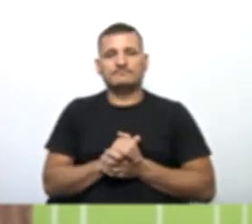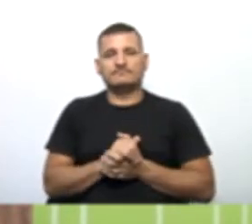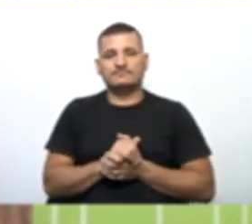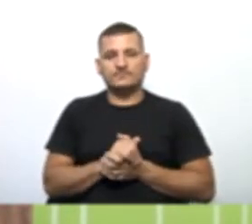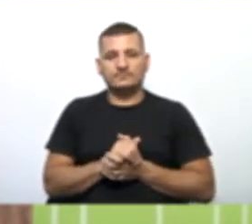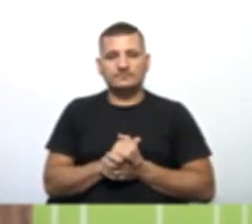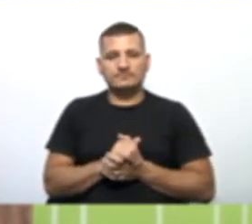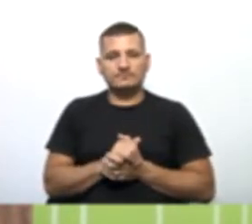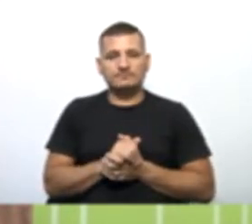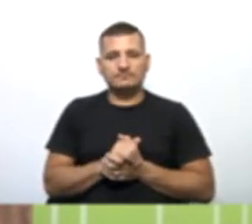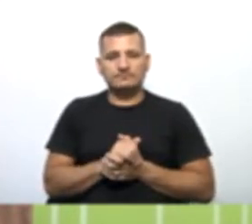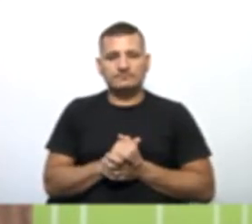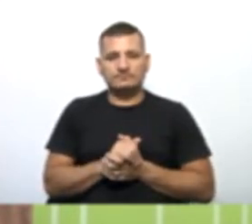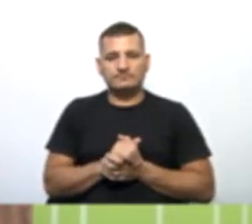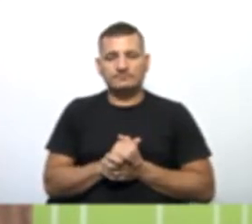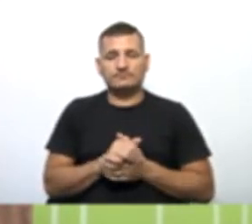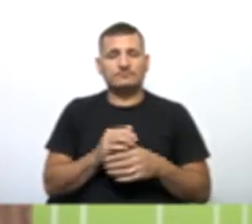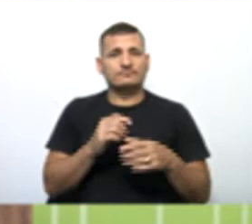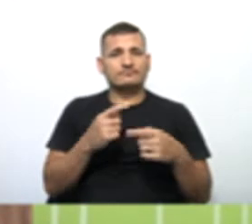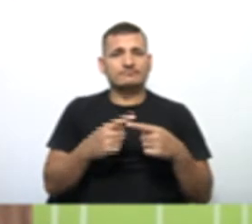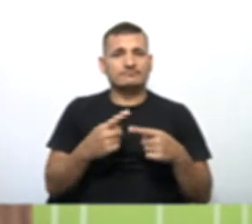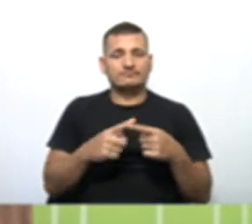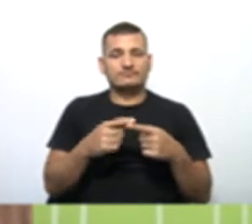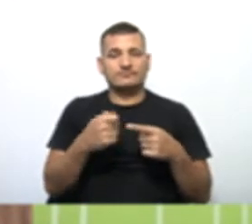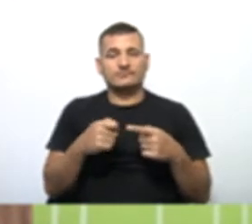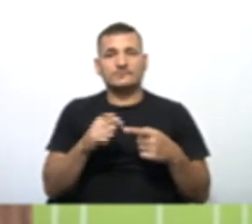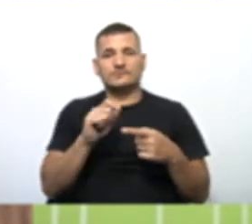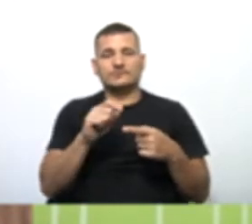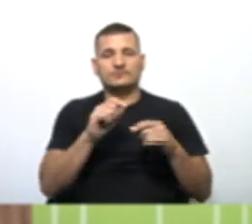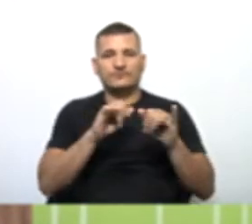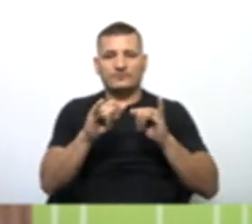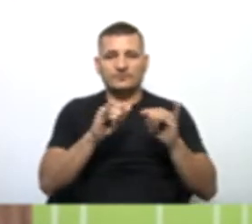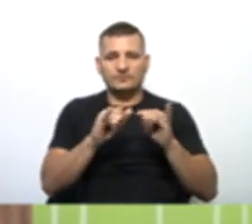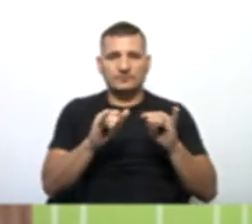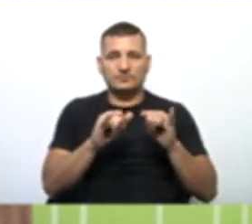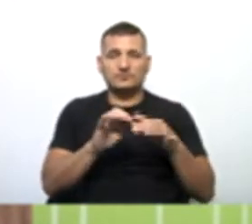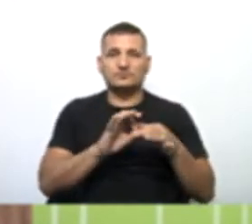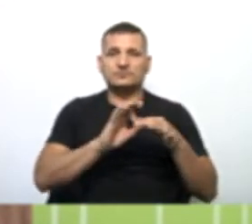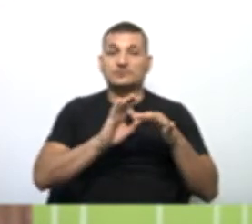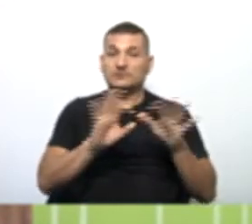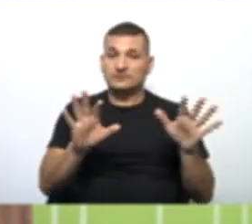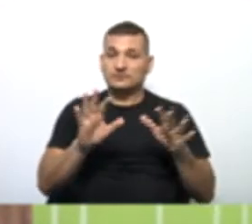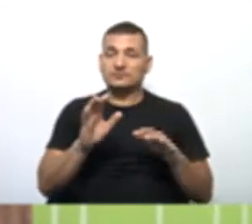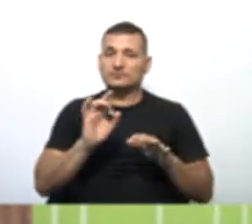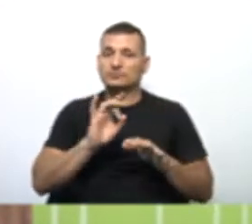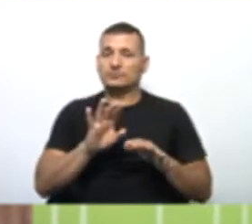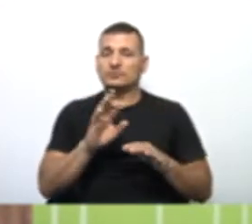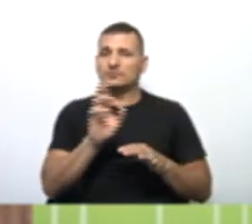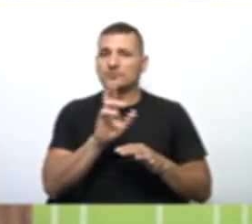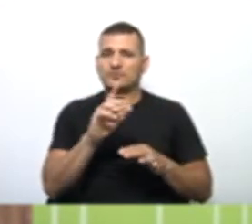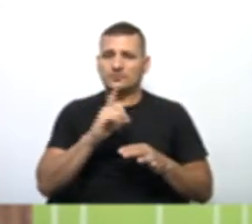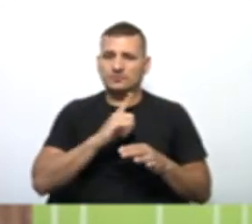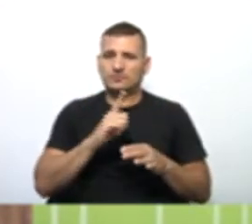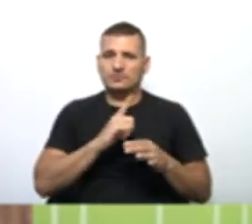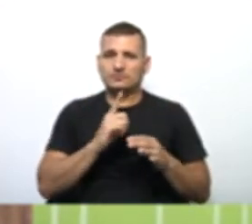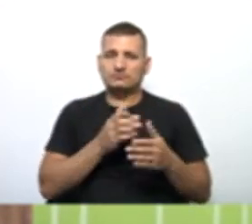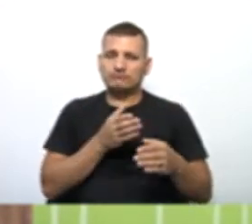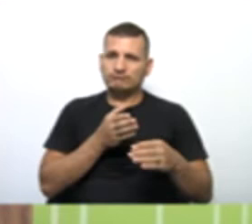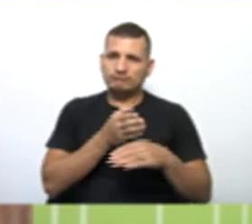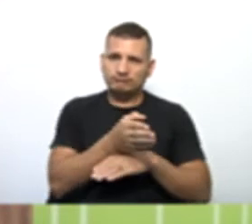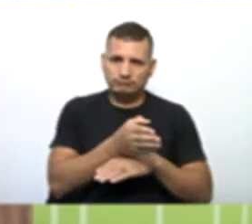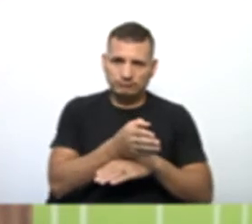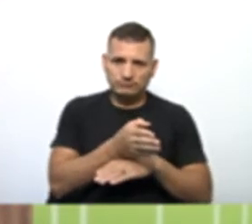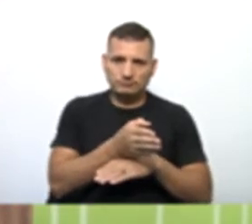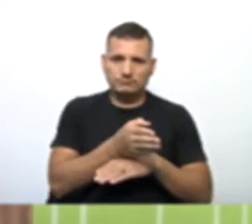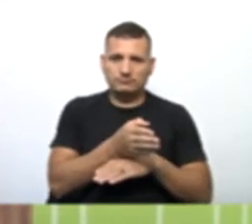mesmo, ok? Por quê? Ele tem que garantir que aquela informação seja disponível somente para essas pessoas que têm autorização para